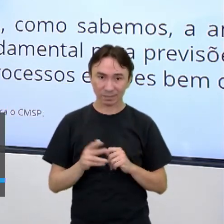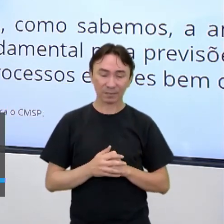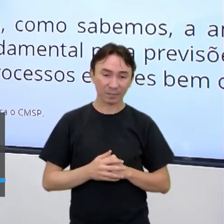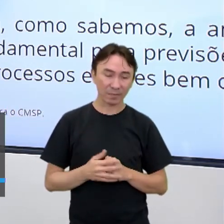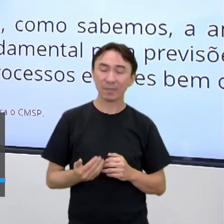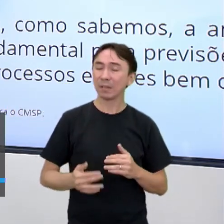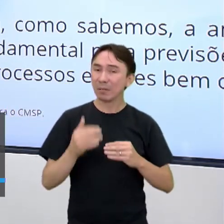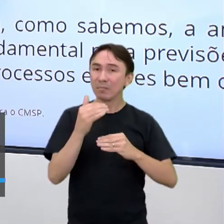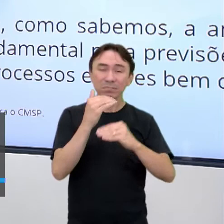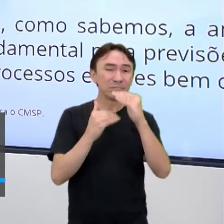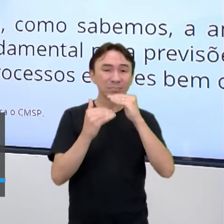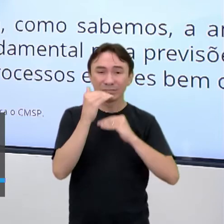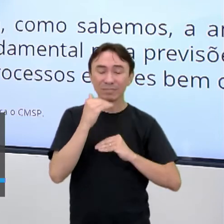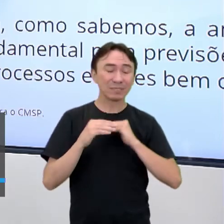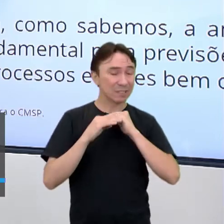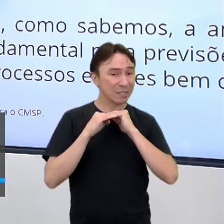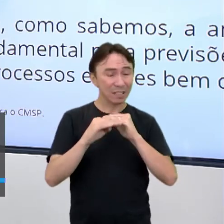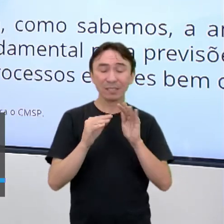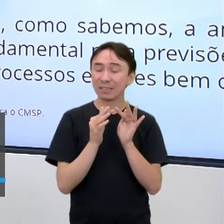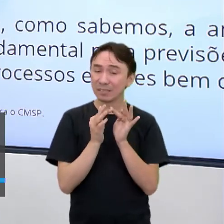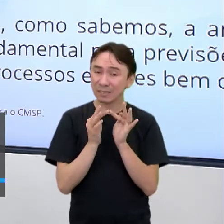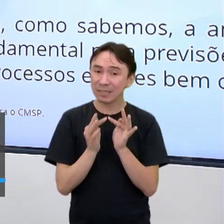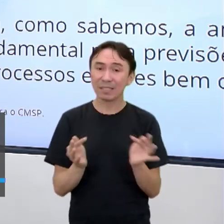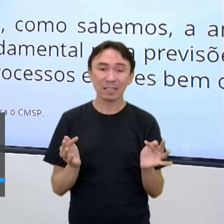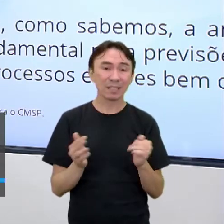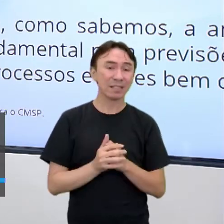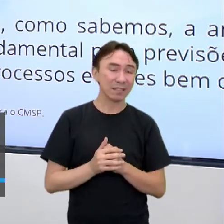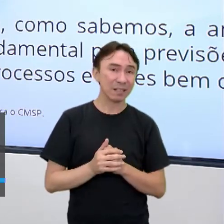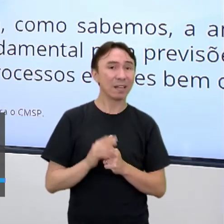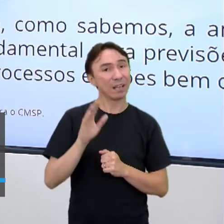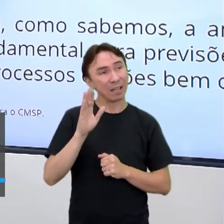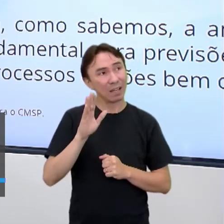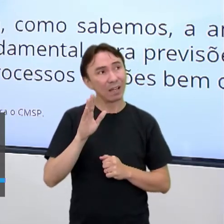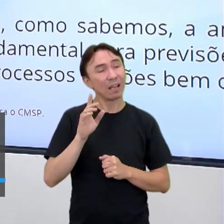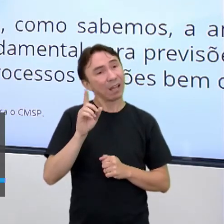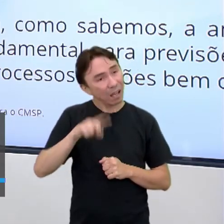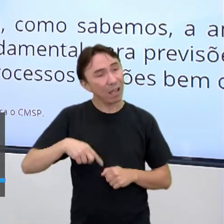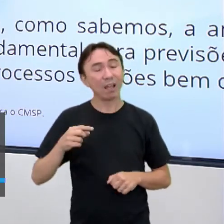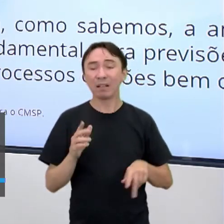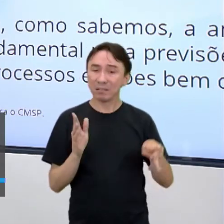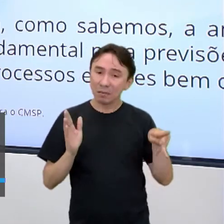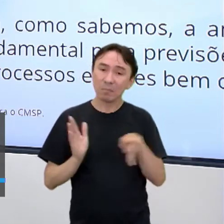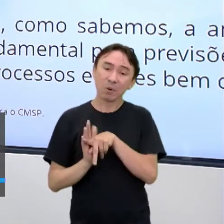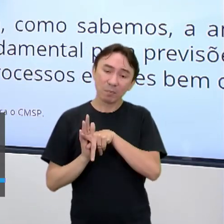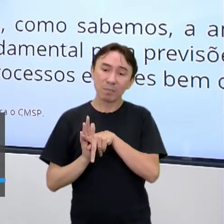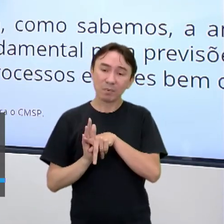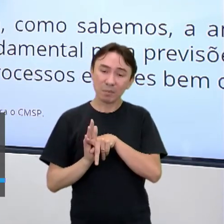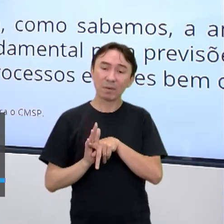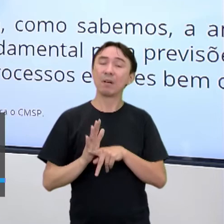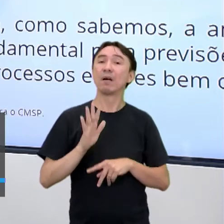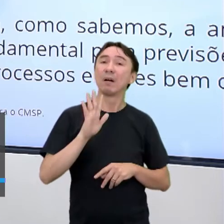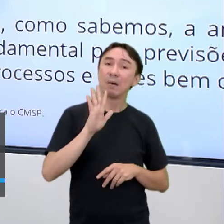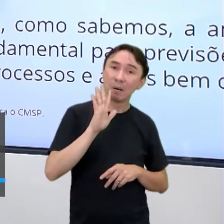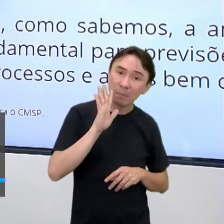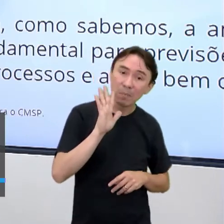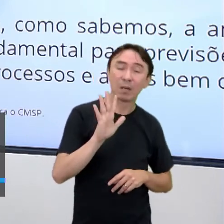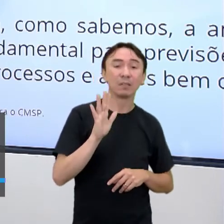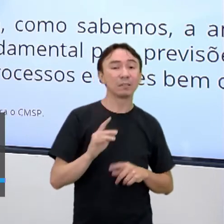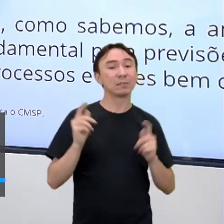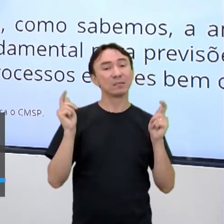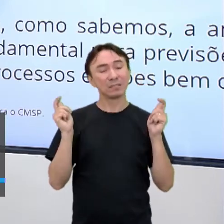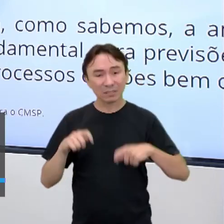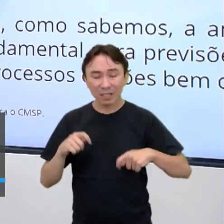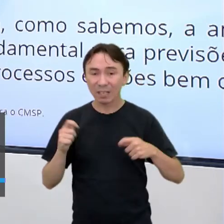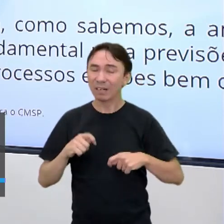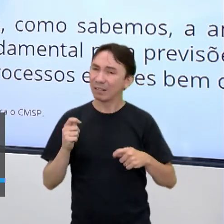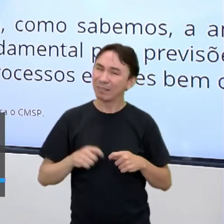linear simples é algo muito específico, tá, ok? Mas que possibilita aí caminhos